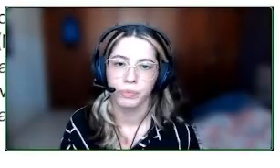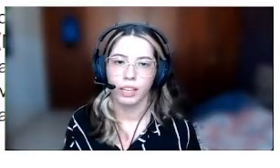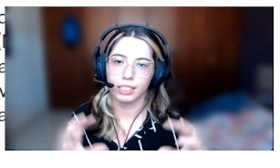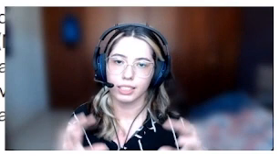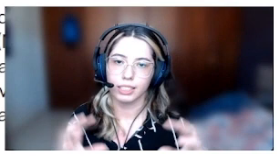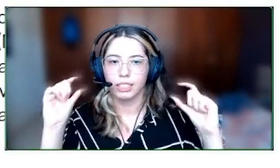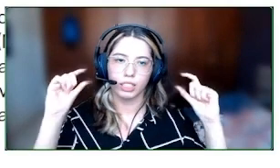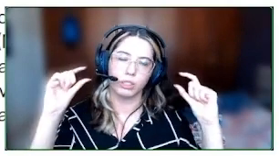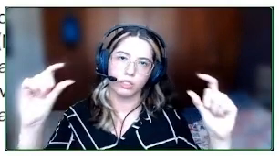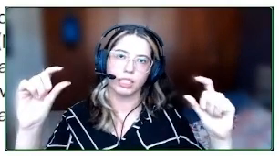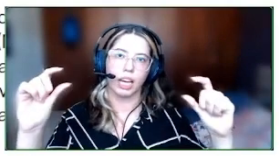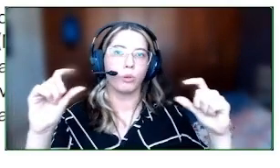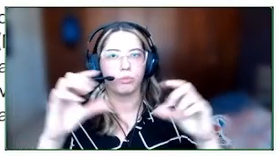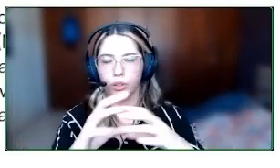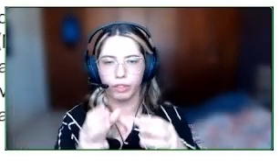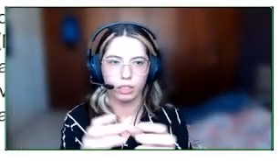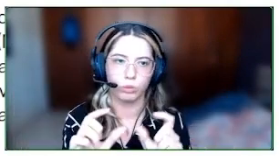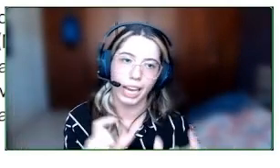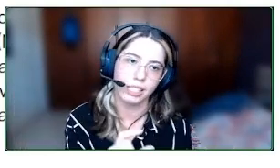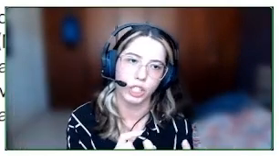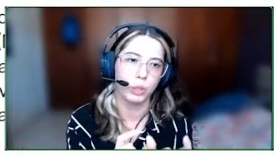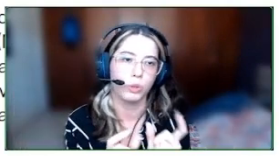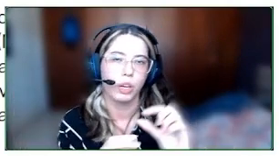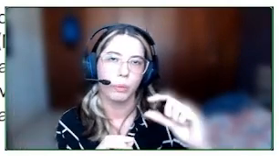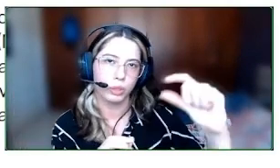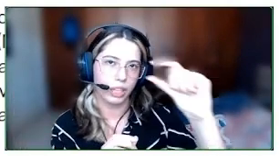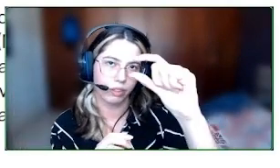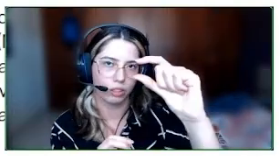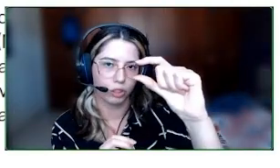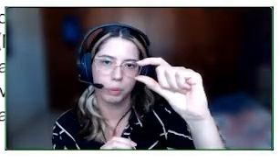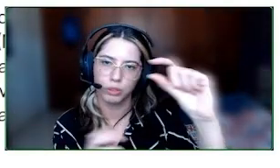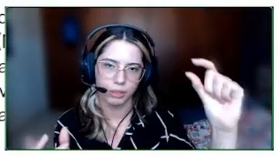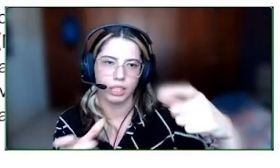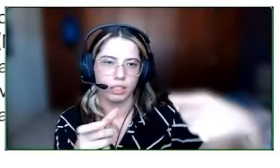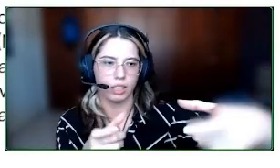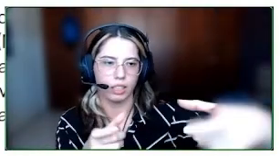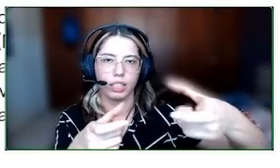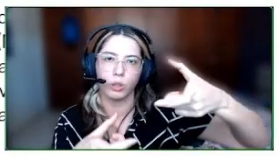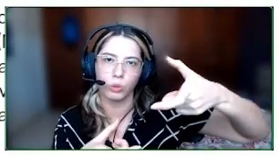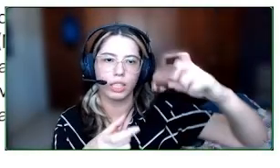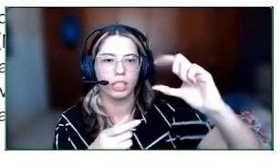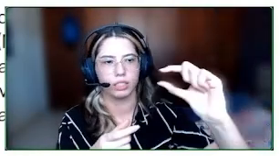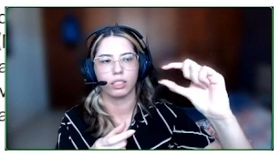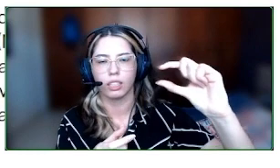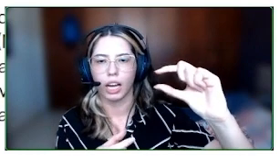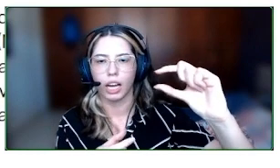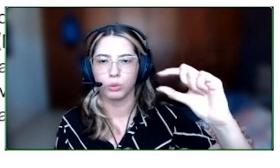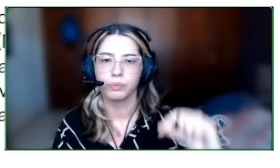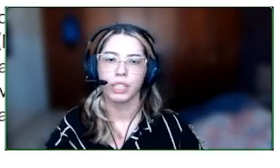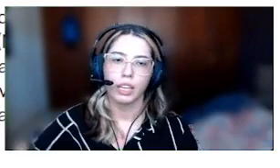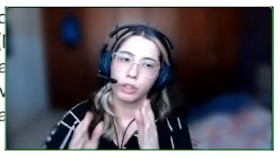prensados. Essas lamelas de seção transversal foram feitas com 10 centímetros por 3,5 de espessura, né? Essa largura